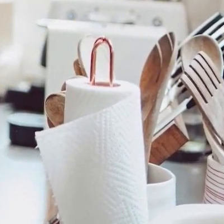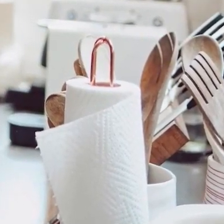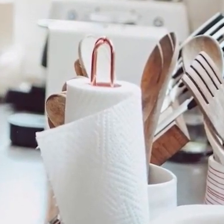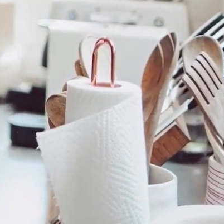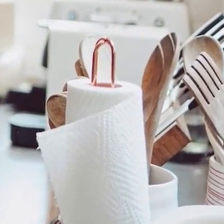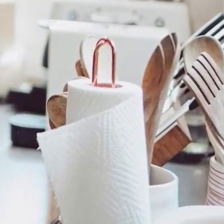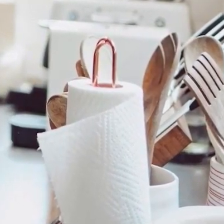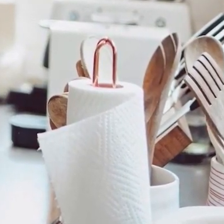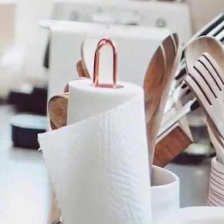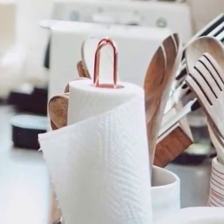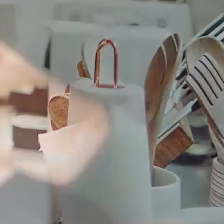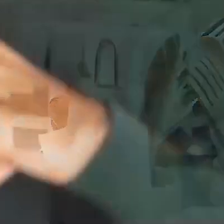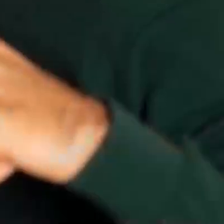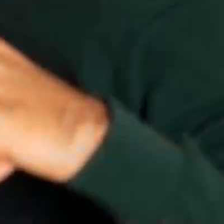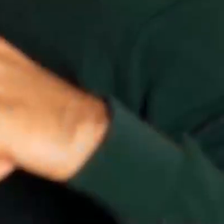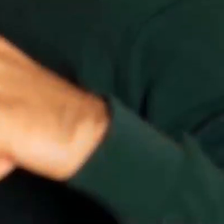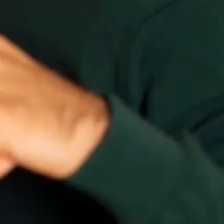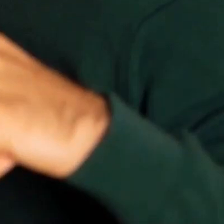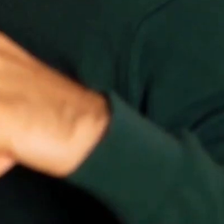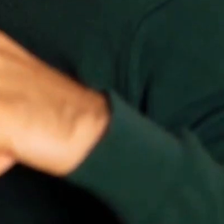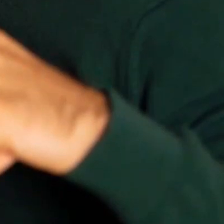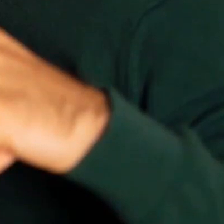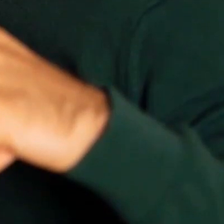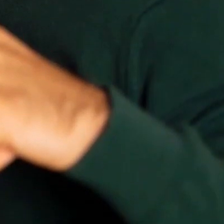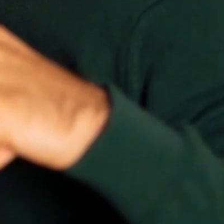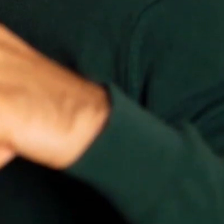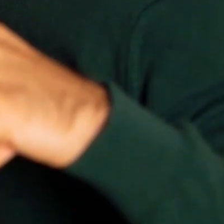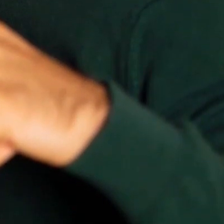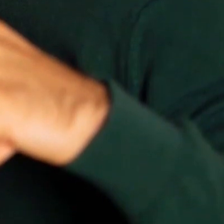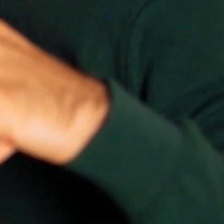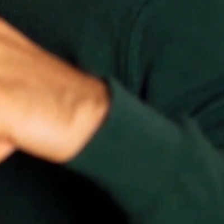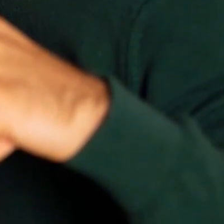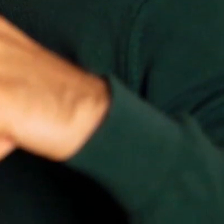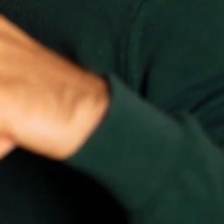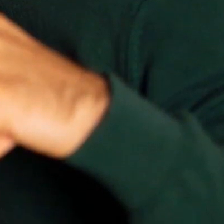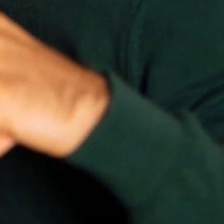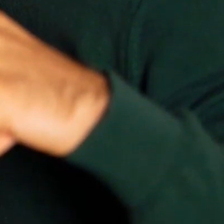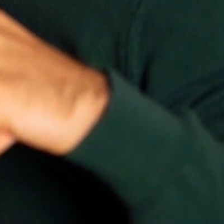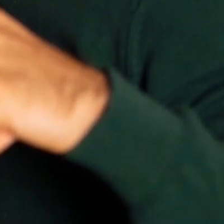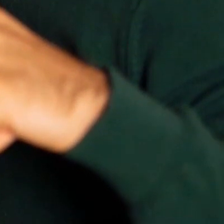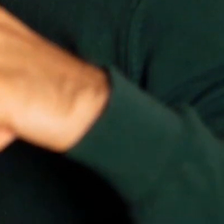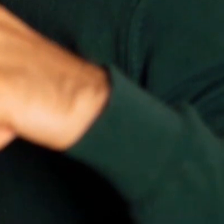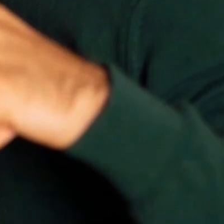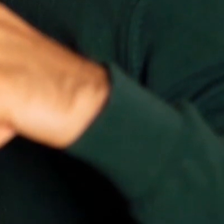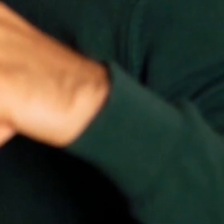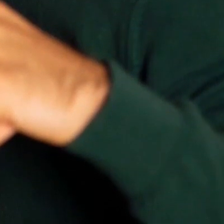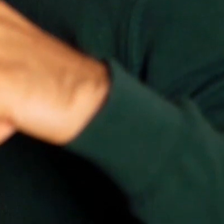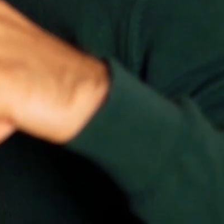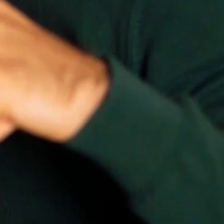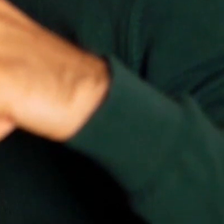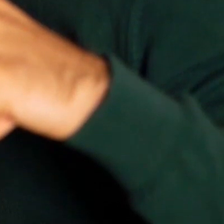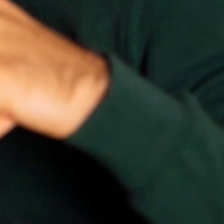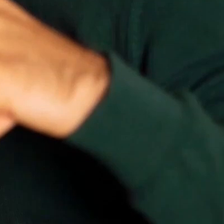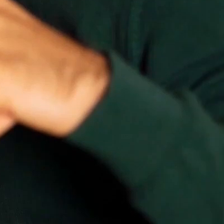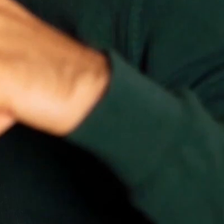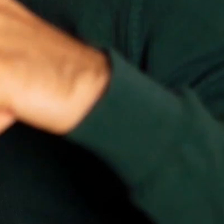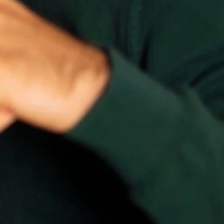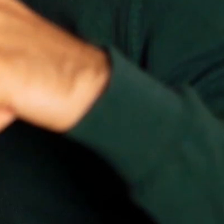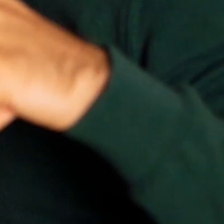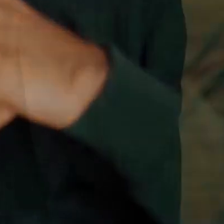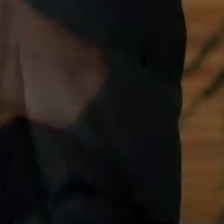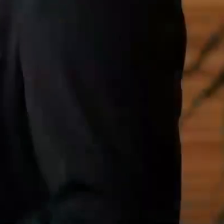A palavra half significa metade, half. Então, é metade, né? Então, irmã por parte de mãe ou por